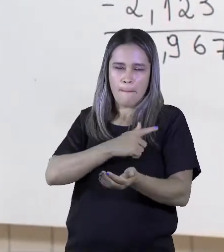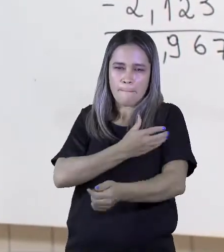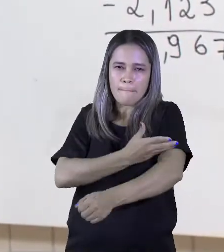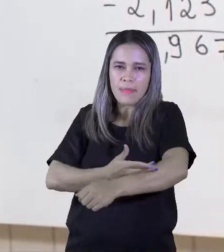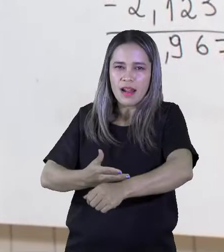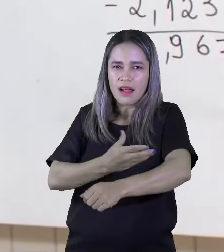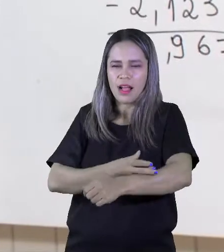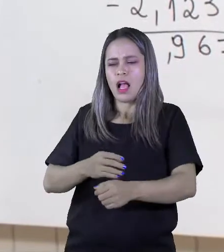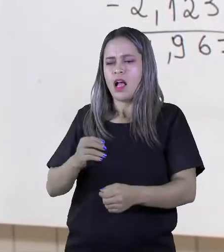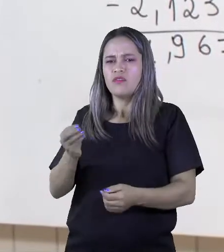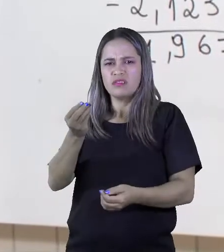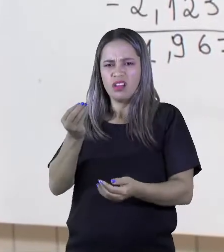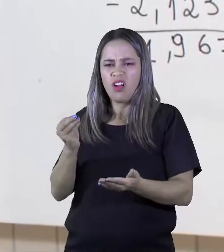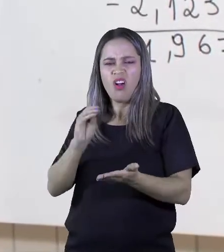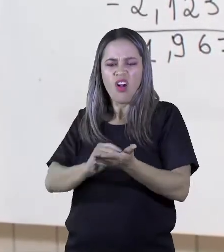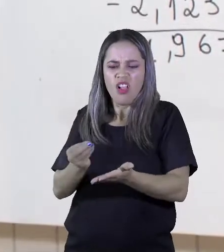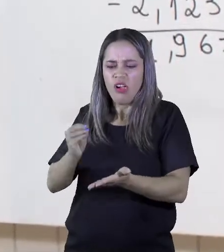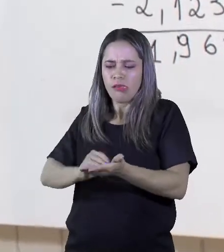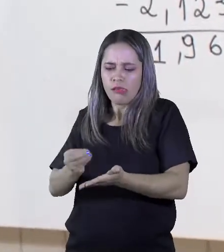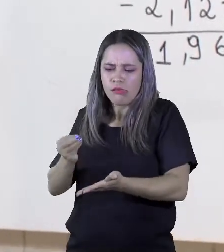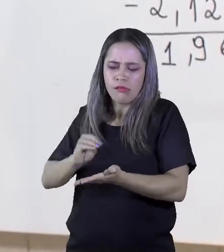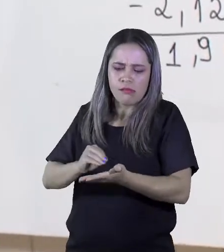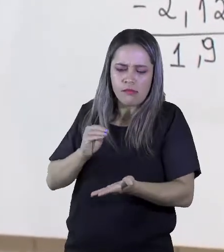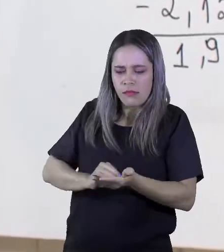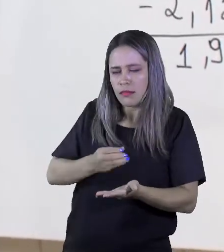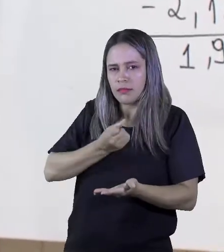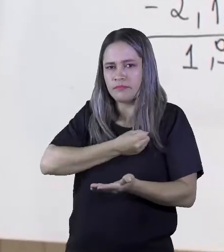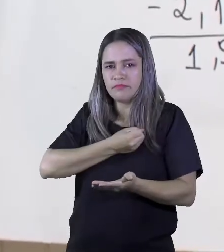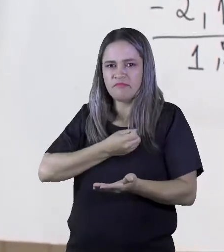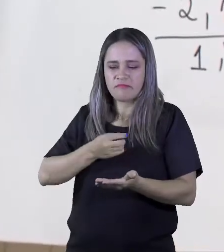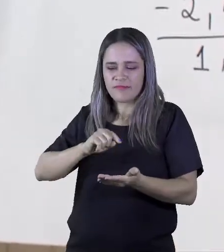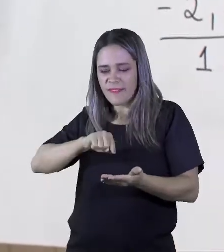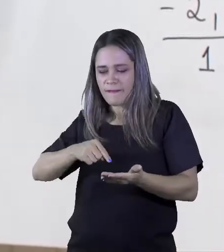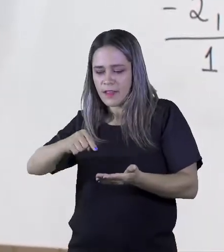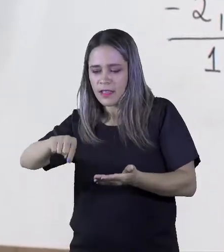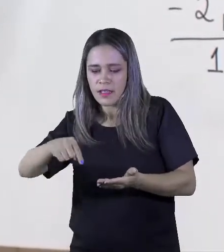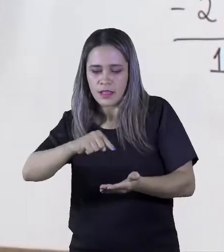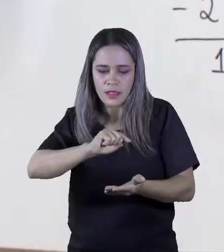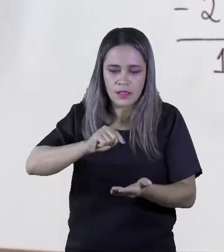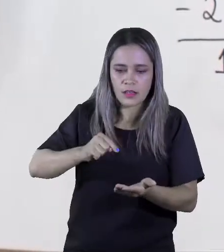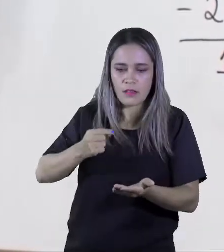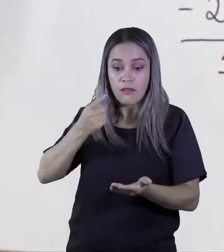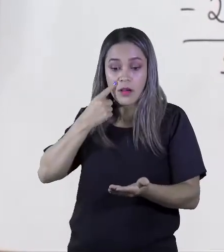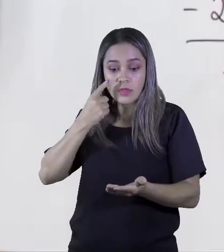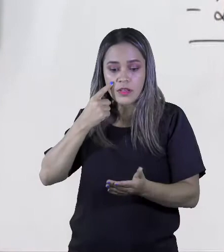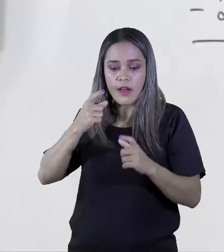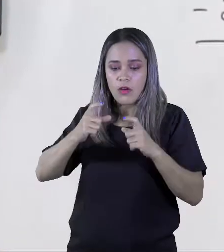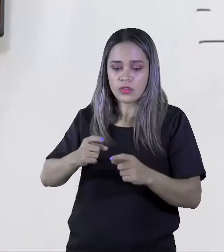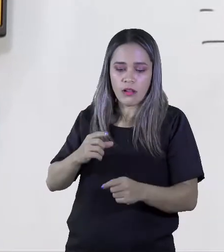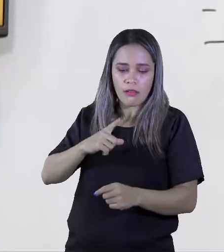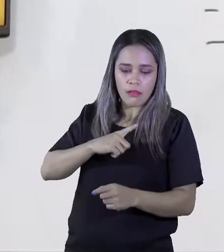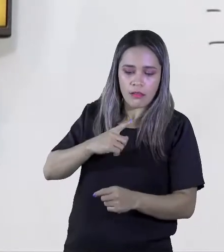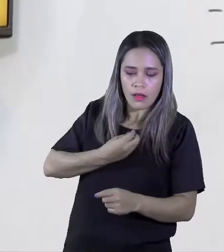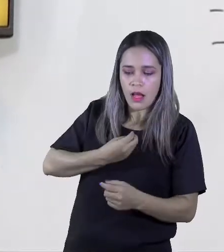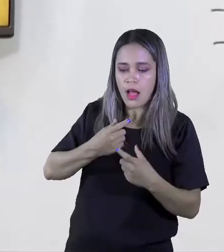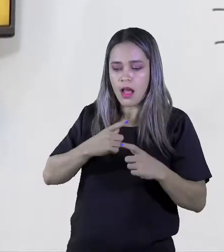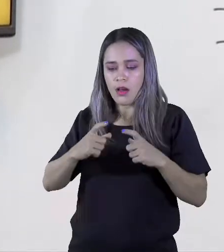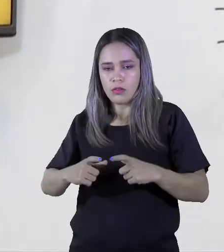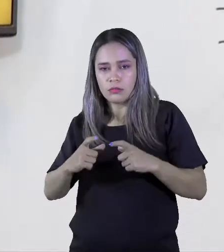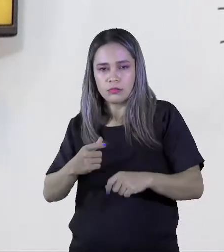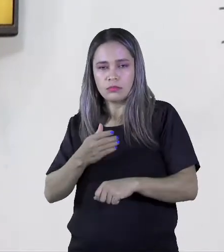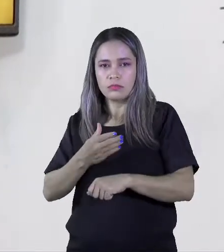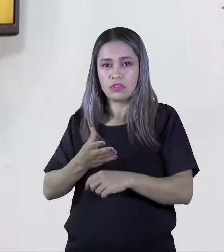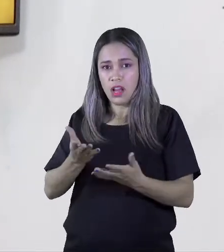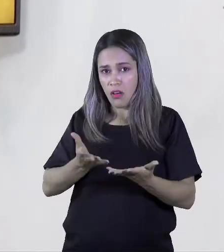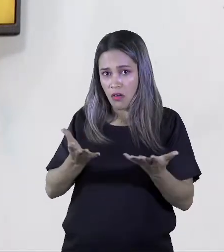números, vai mexendo com a vírgula, vai observando onde a vírgula está aparecendo, onde ela vai ficando, e agora